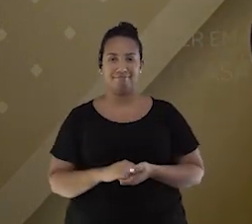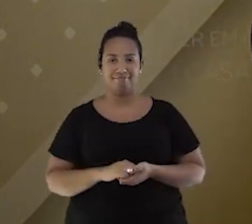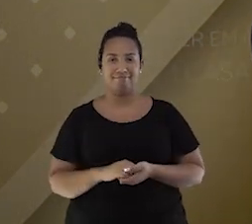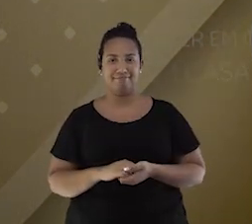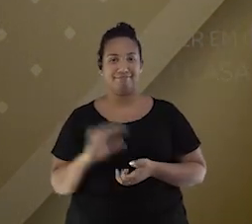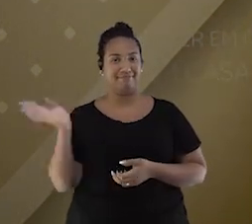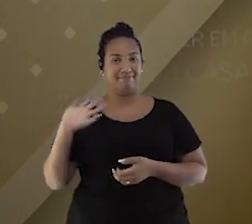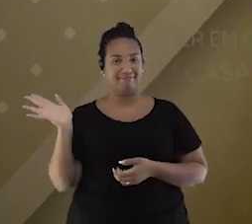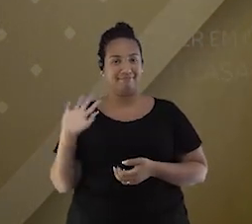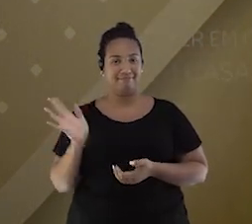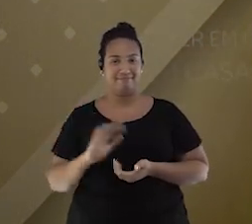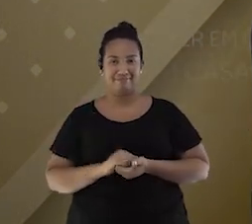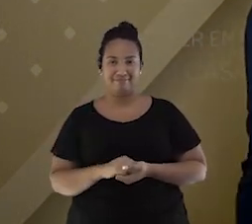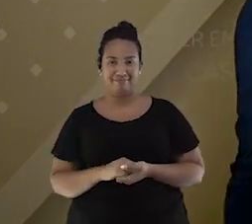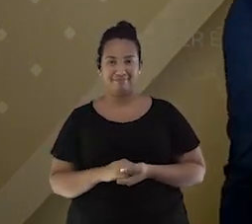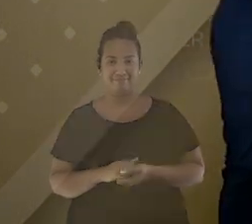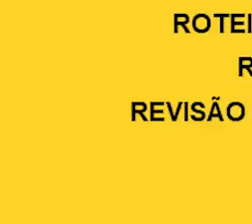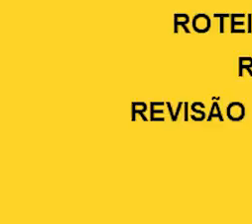Tchau.